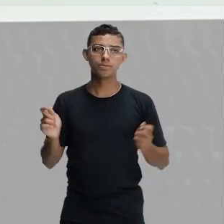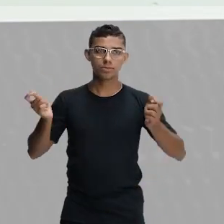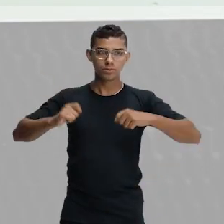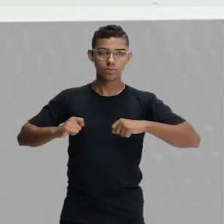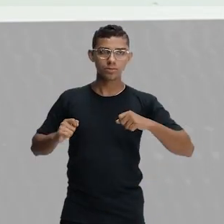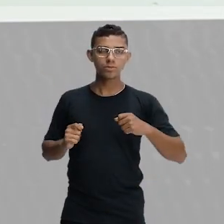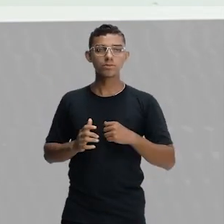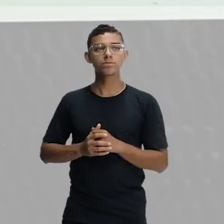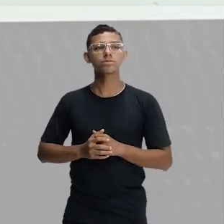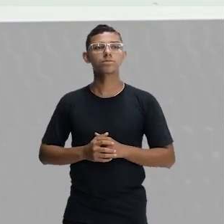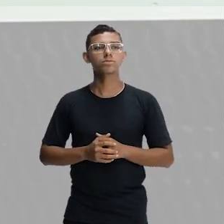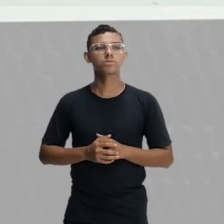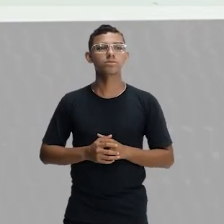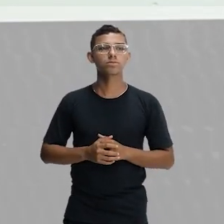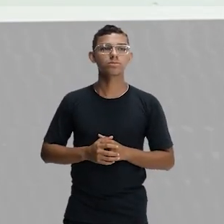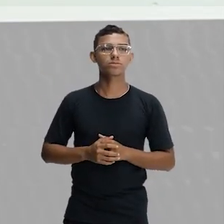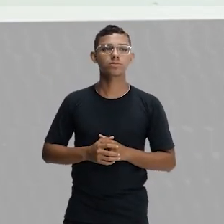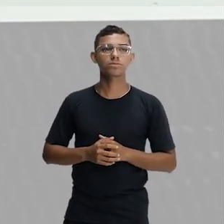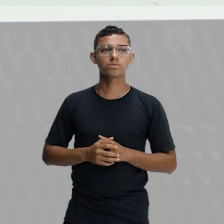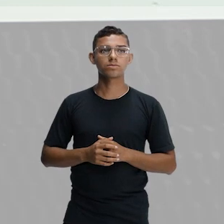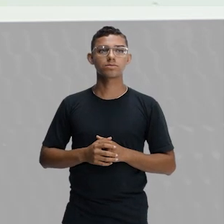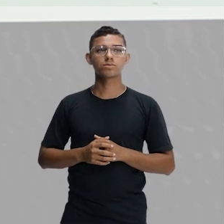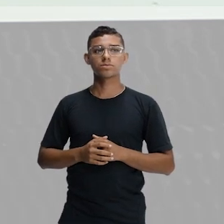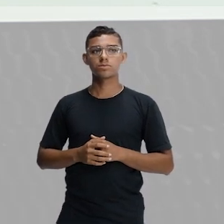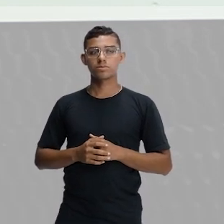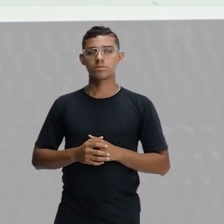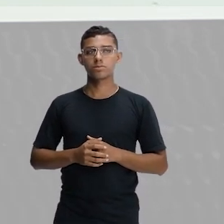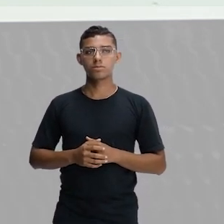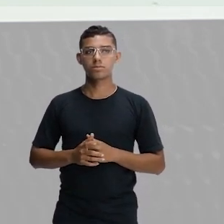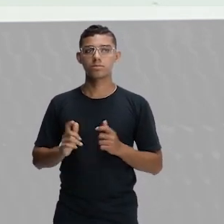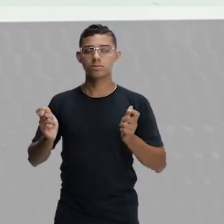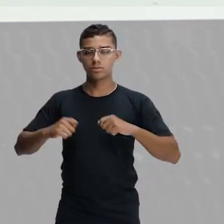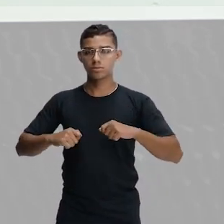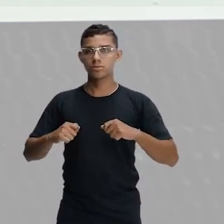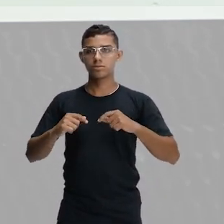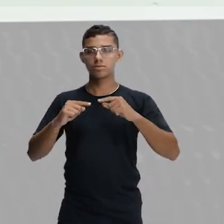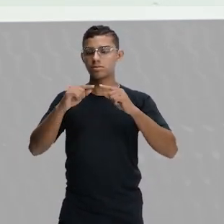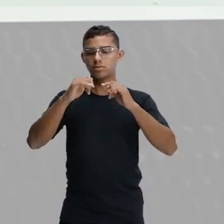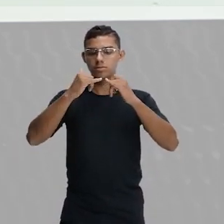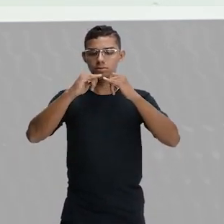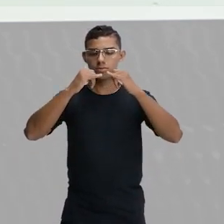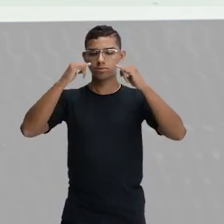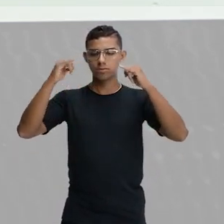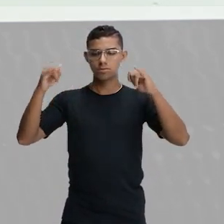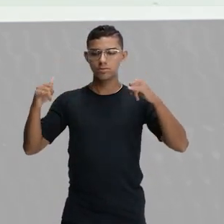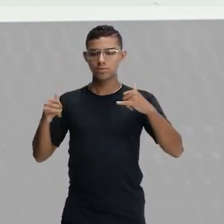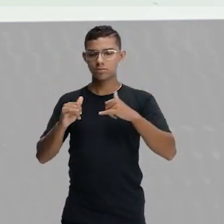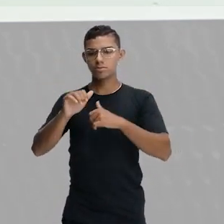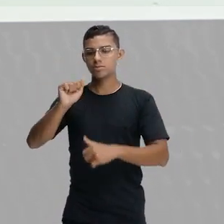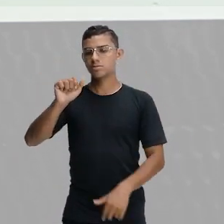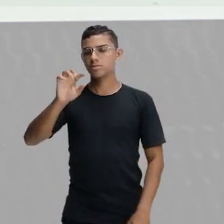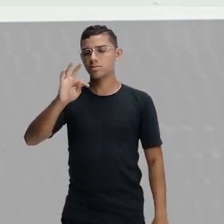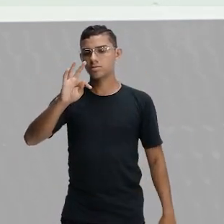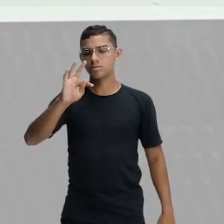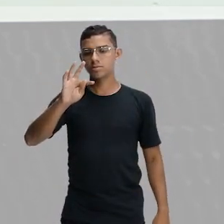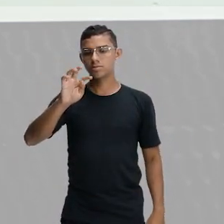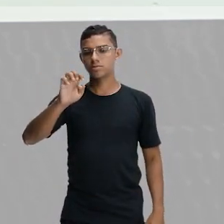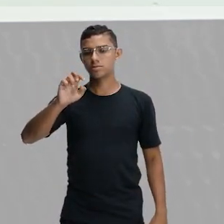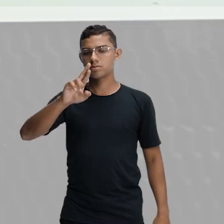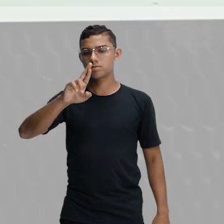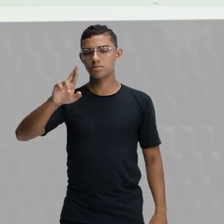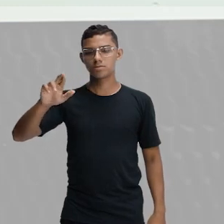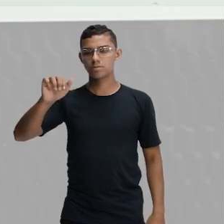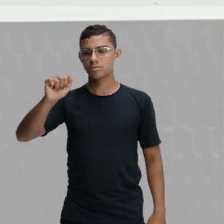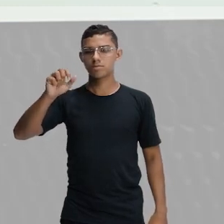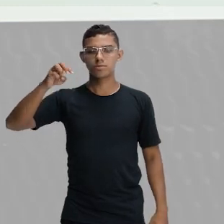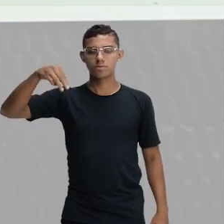aterramento para poder garantir essa eletrização. Neste aterramento, o que, que vai acontecer? O aterramento